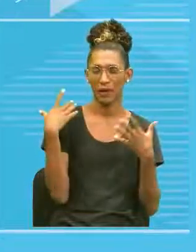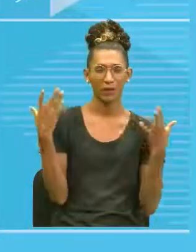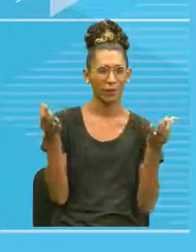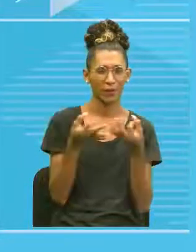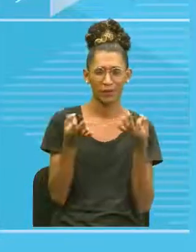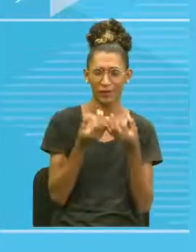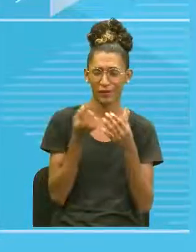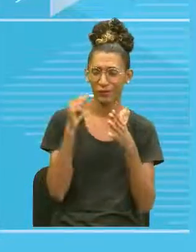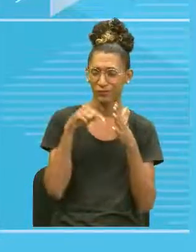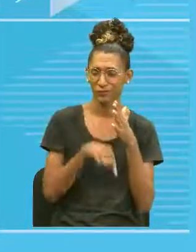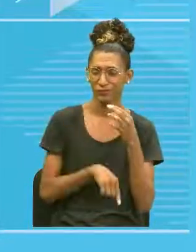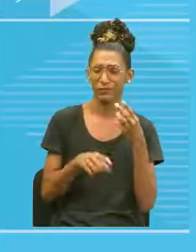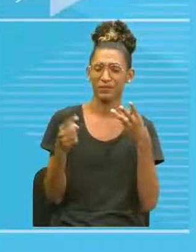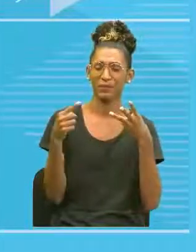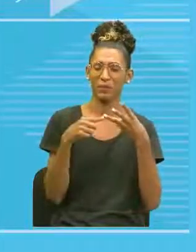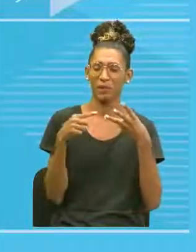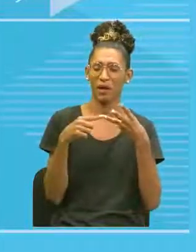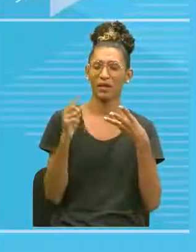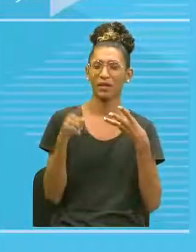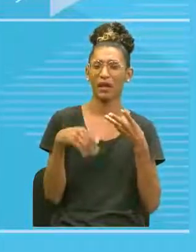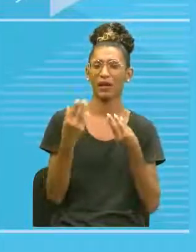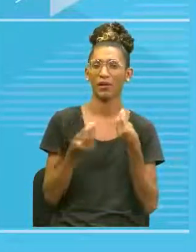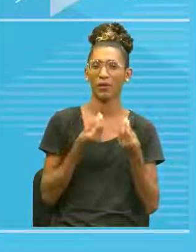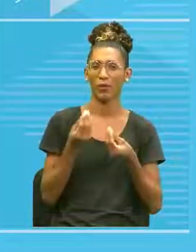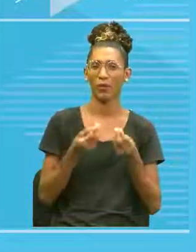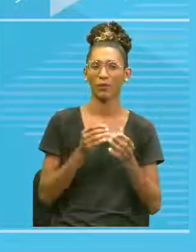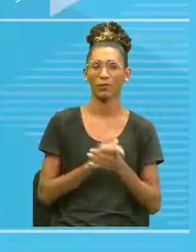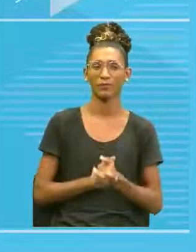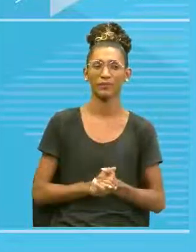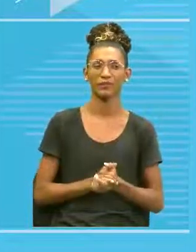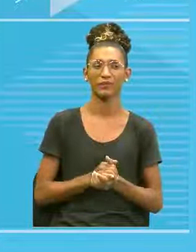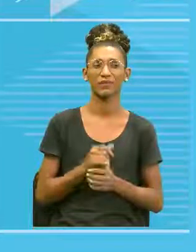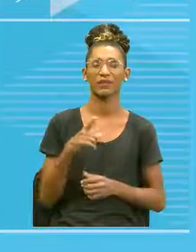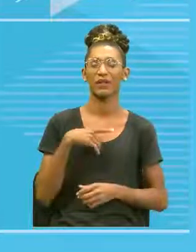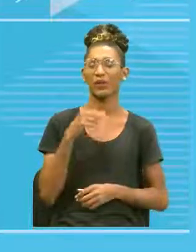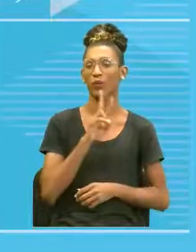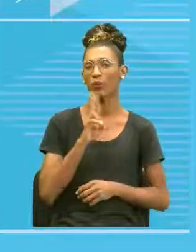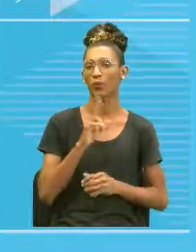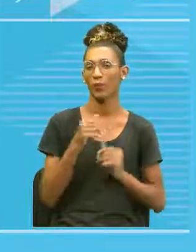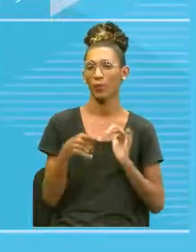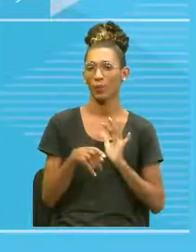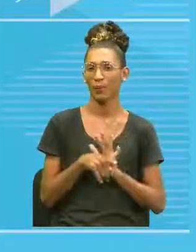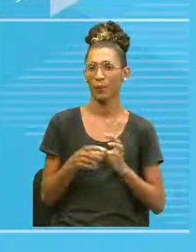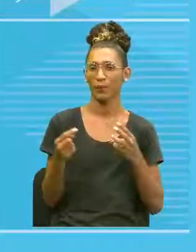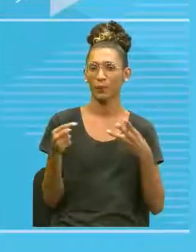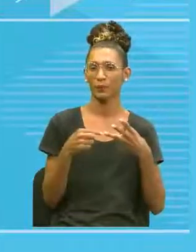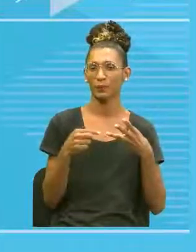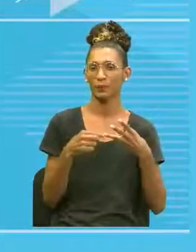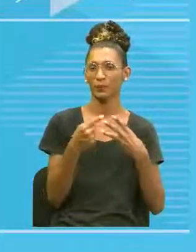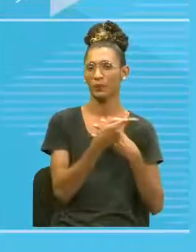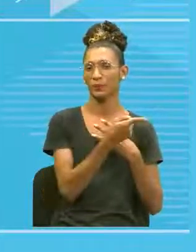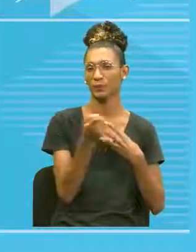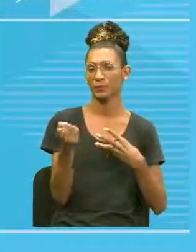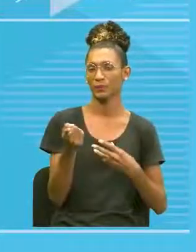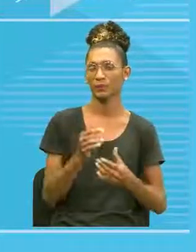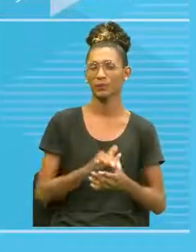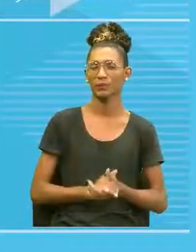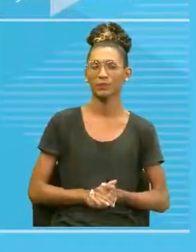pretérito-mais-que-perfeito em espanhol ele é chamado assim ó Plus com a perfeito pretérito pluscuamperfecto